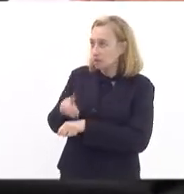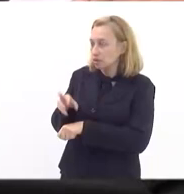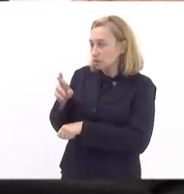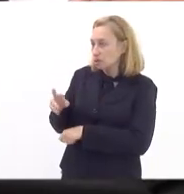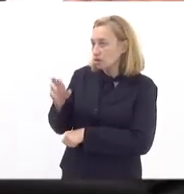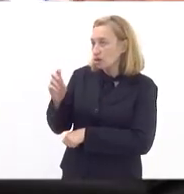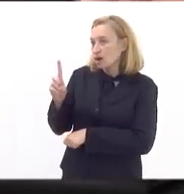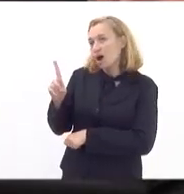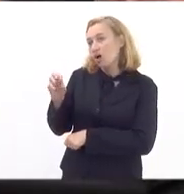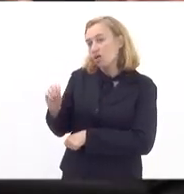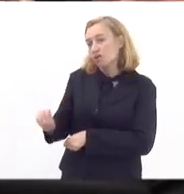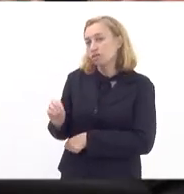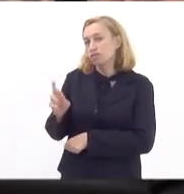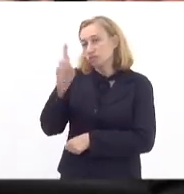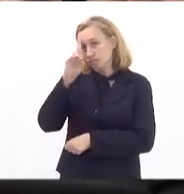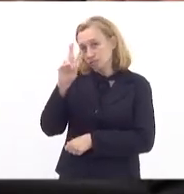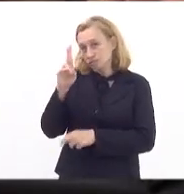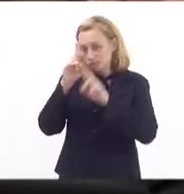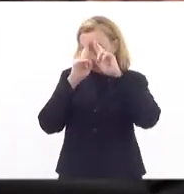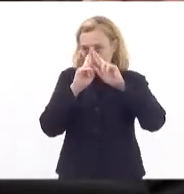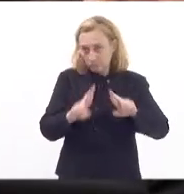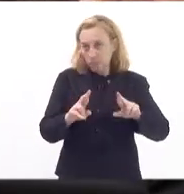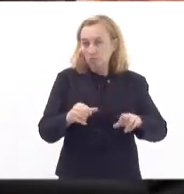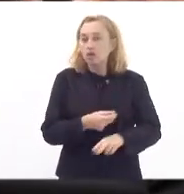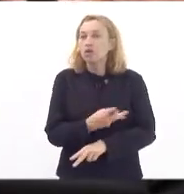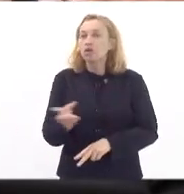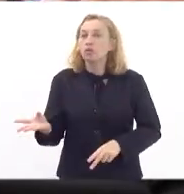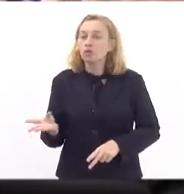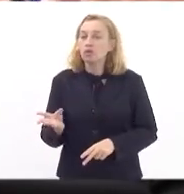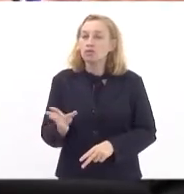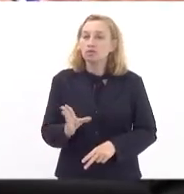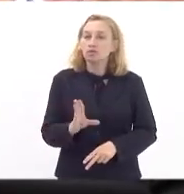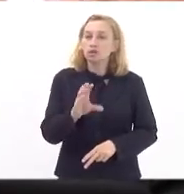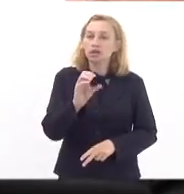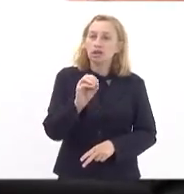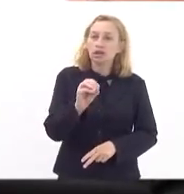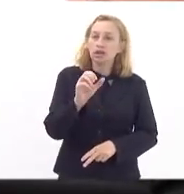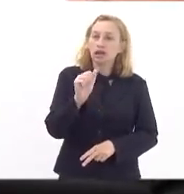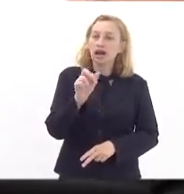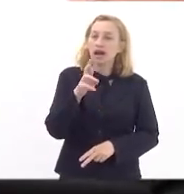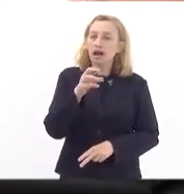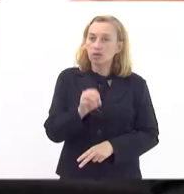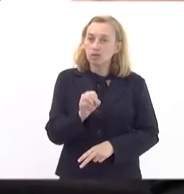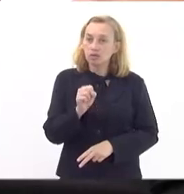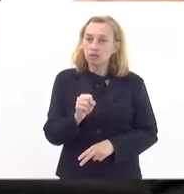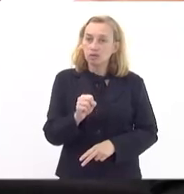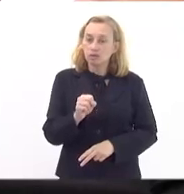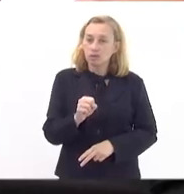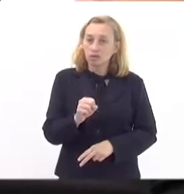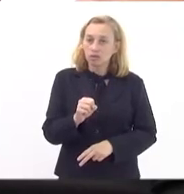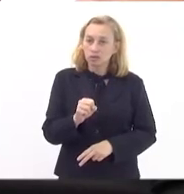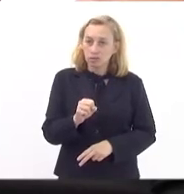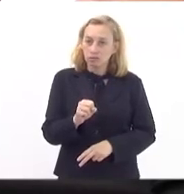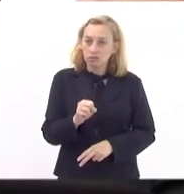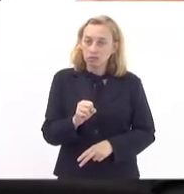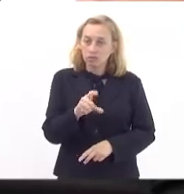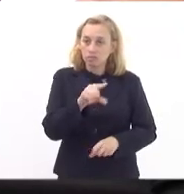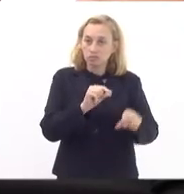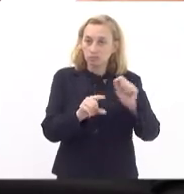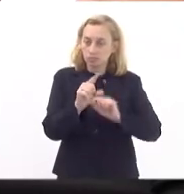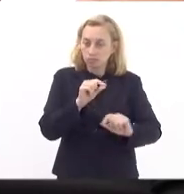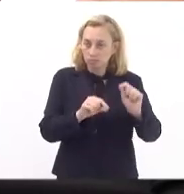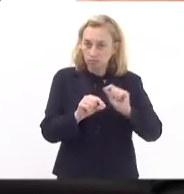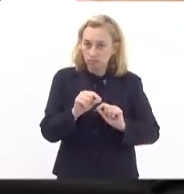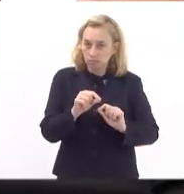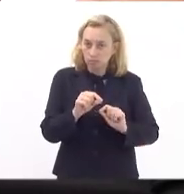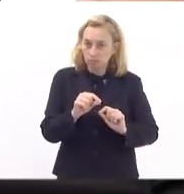respeito o que que ia perguntar quantos cargos em comissão tem a secretaria de transporte porque eu não concebo que